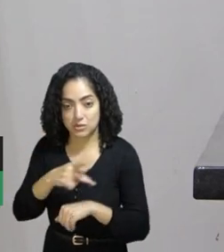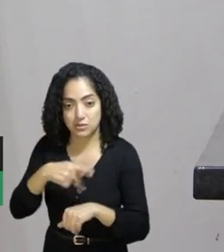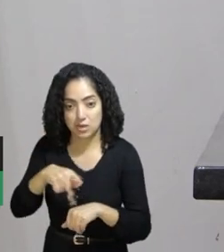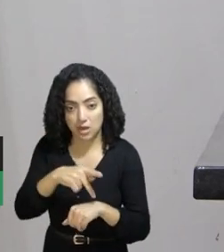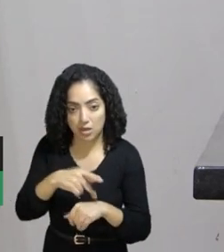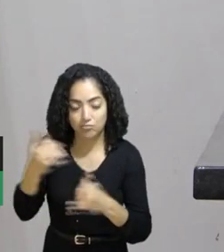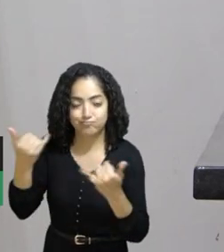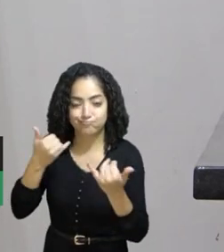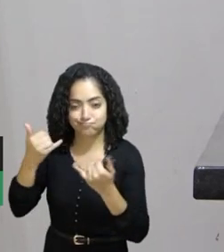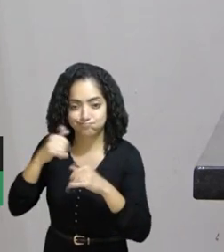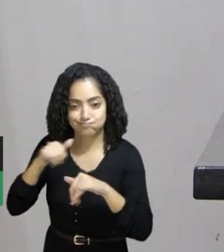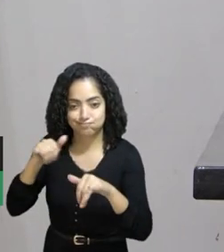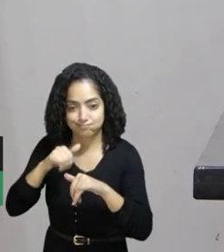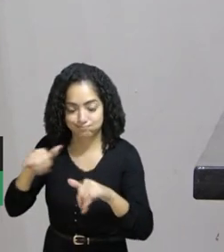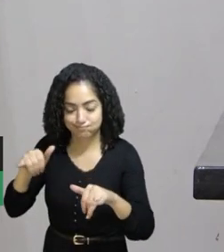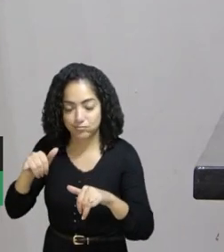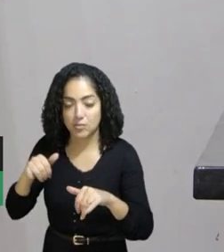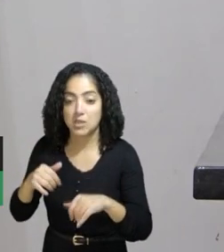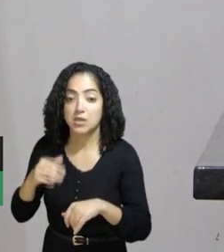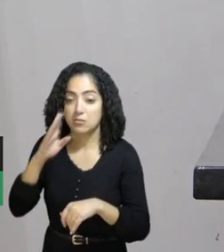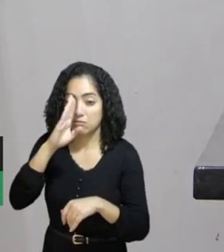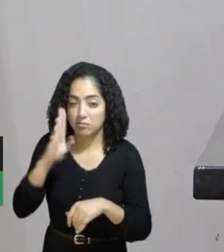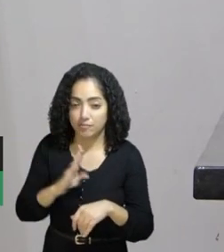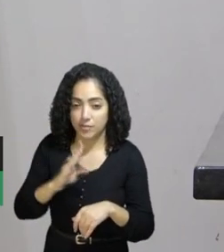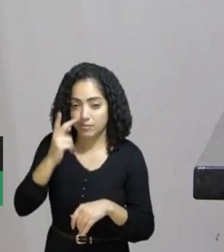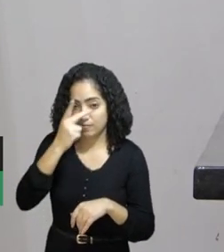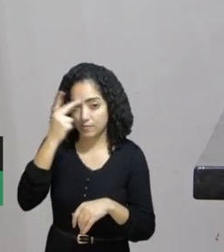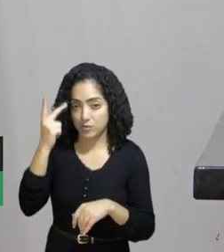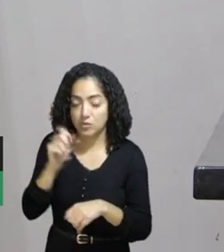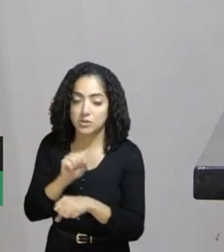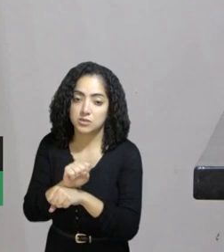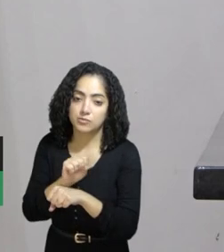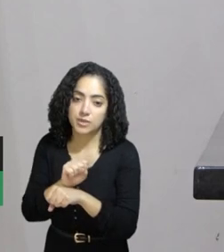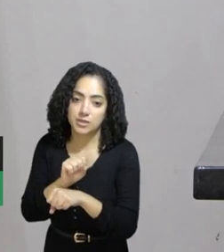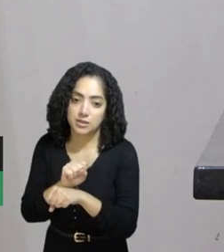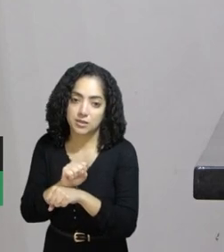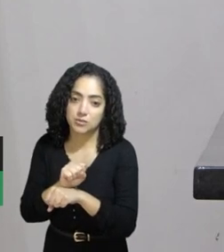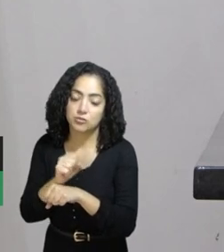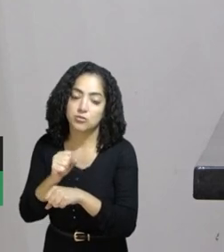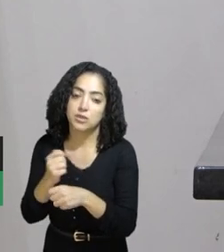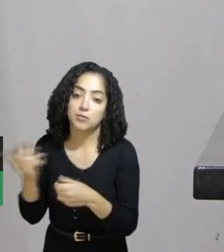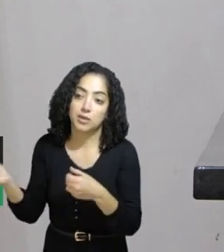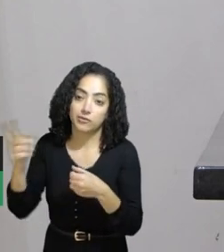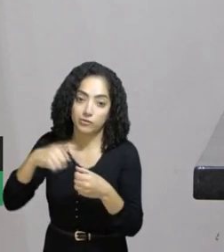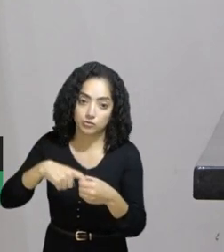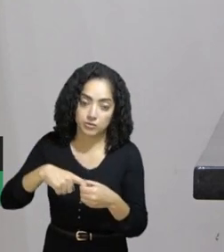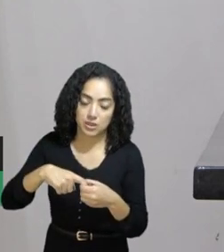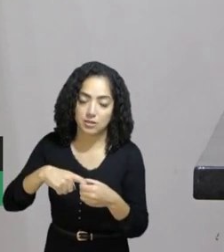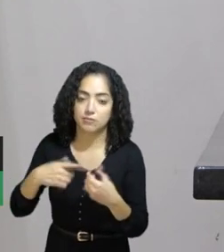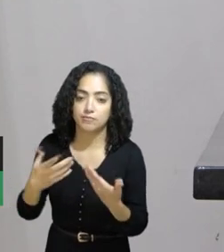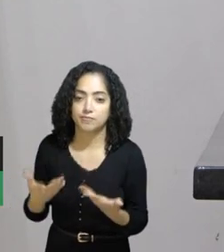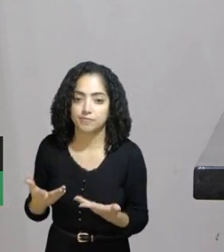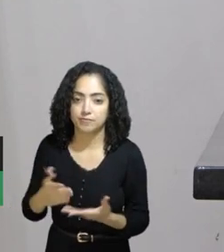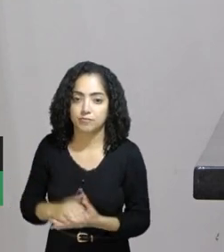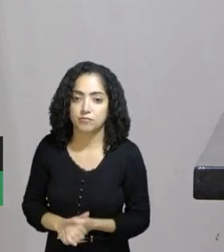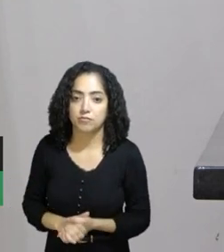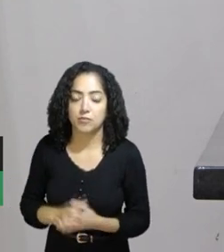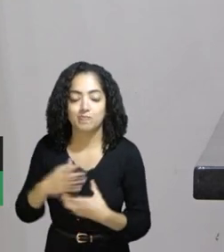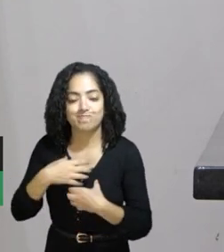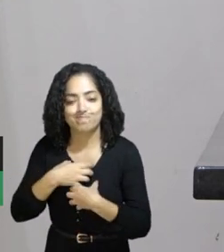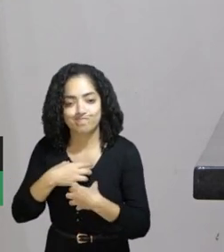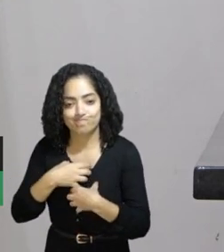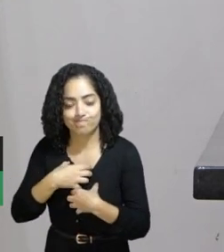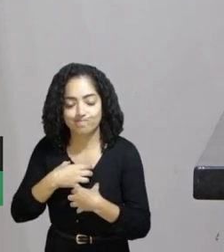notícias, inclusive, de brasileiros e catarinenses aguardando para deixar o país. Não tem como a gente não se